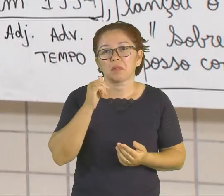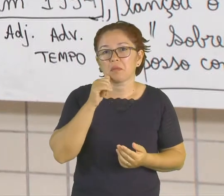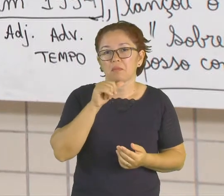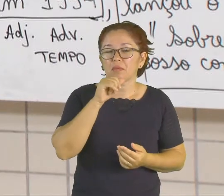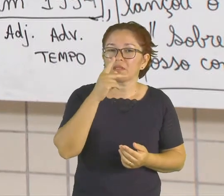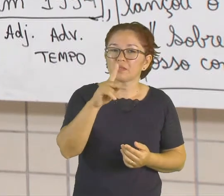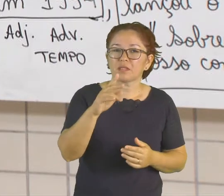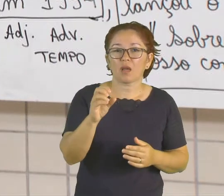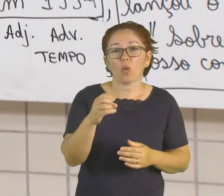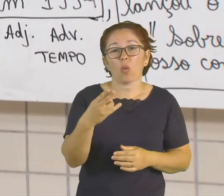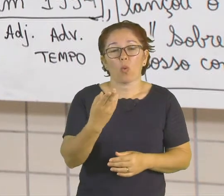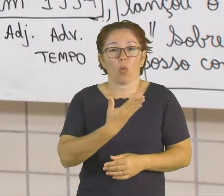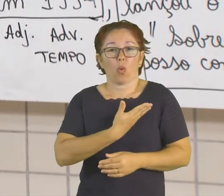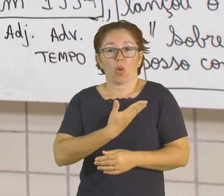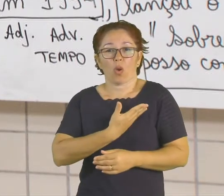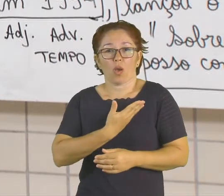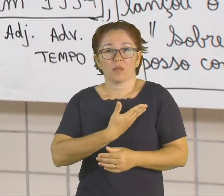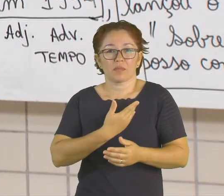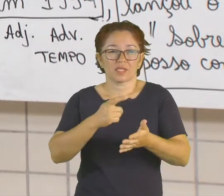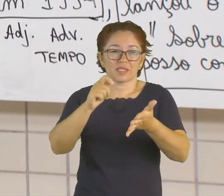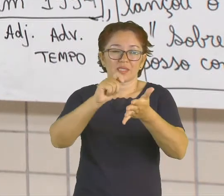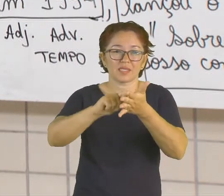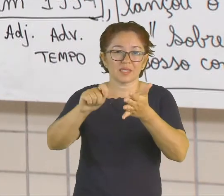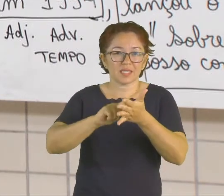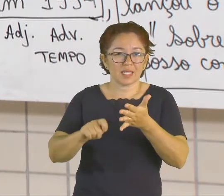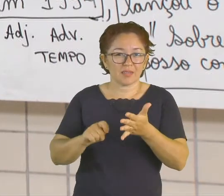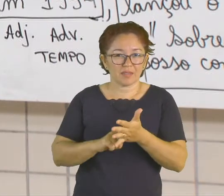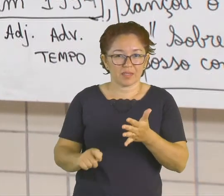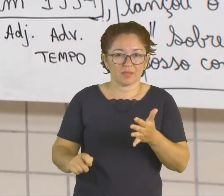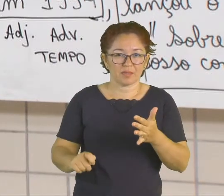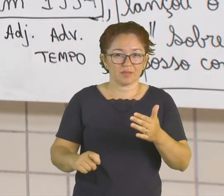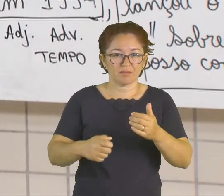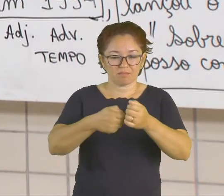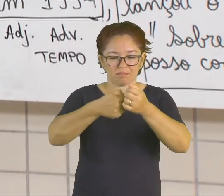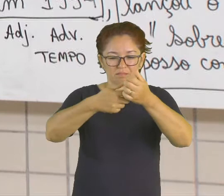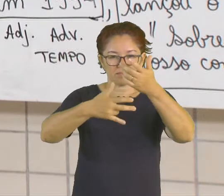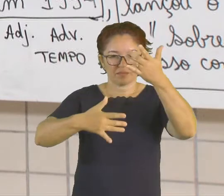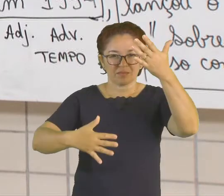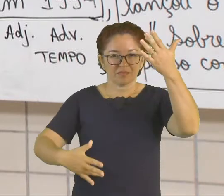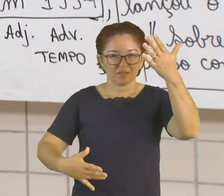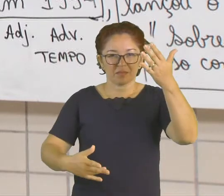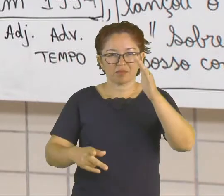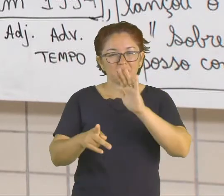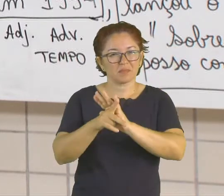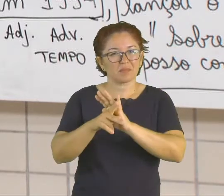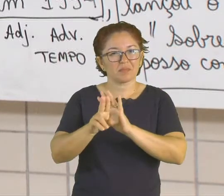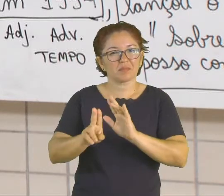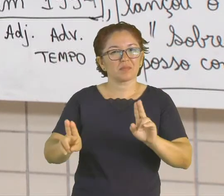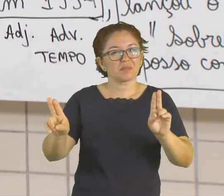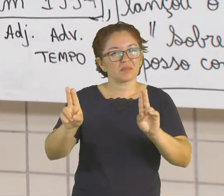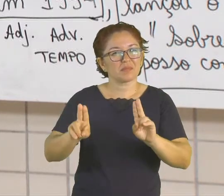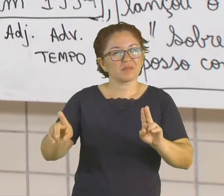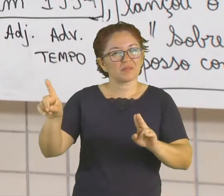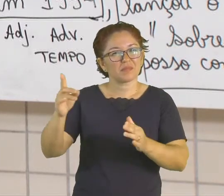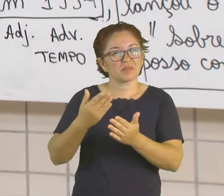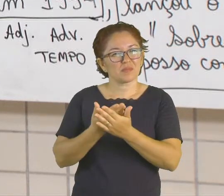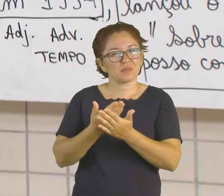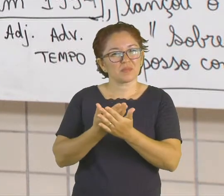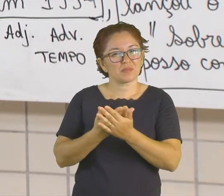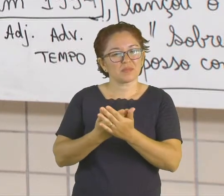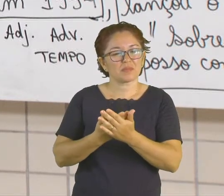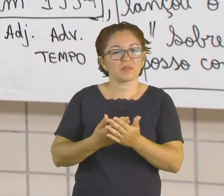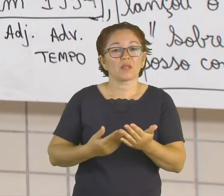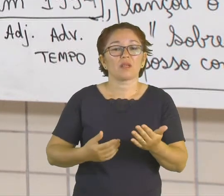tenham, fazendo artigos, determinados textos universitários, né, que a gente fala da academia, em que